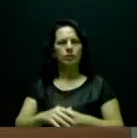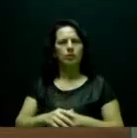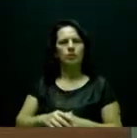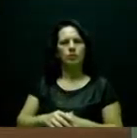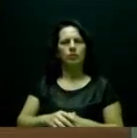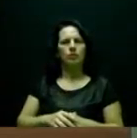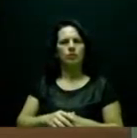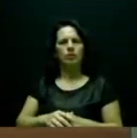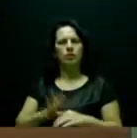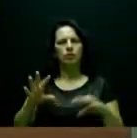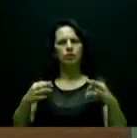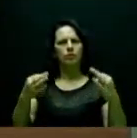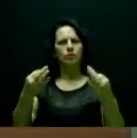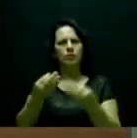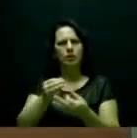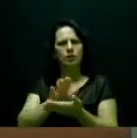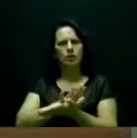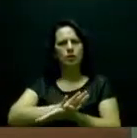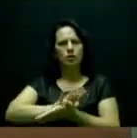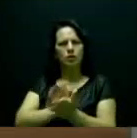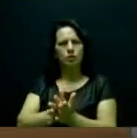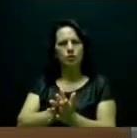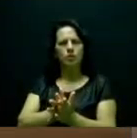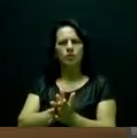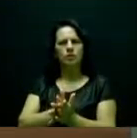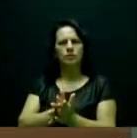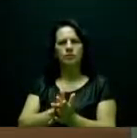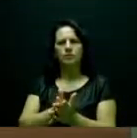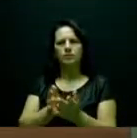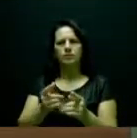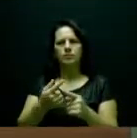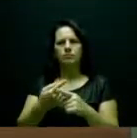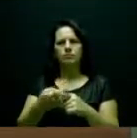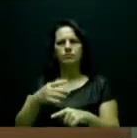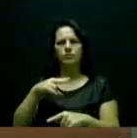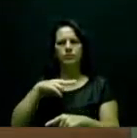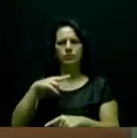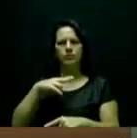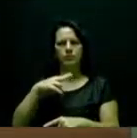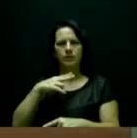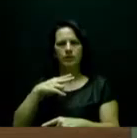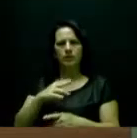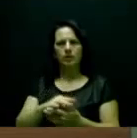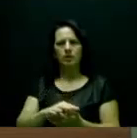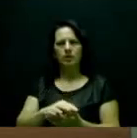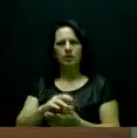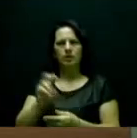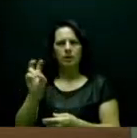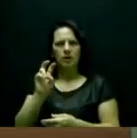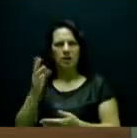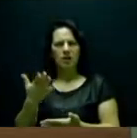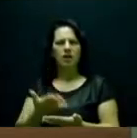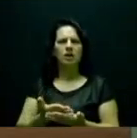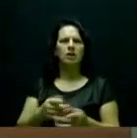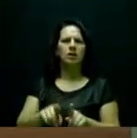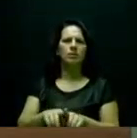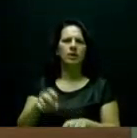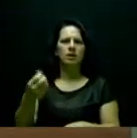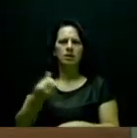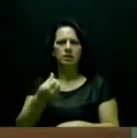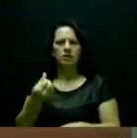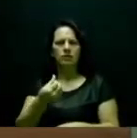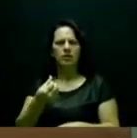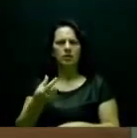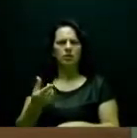desestabilizar. Eu, particularmente, acho que de quinta ou sexta-feira também, aí fui vitimado por